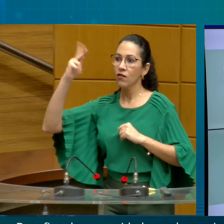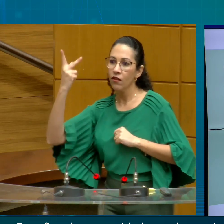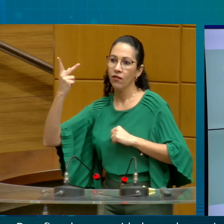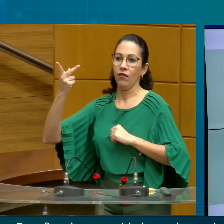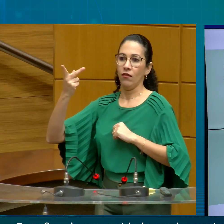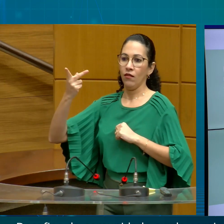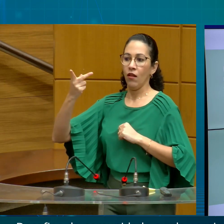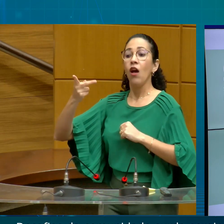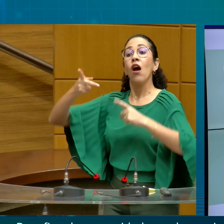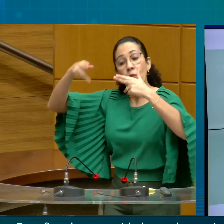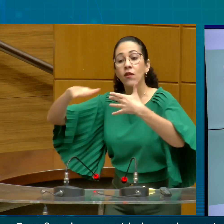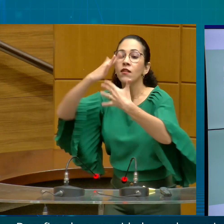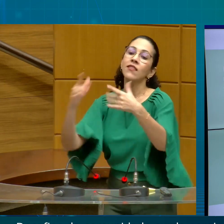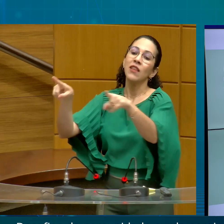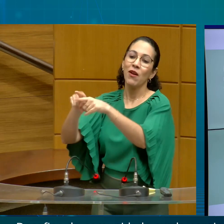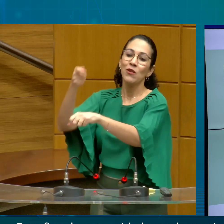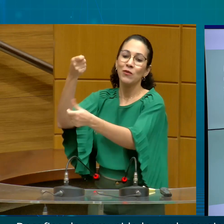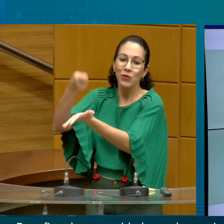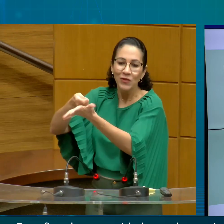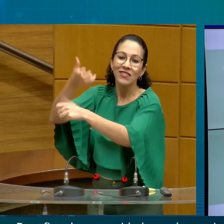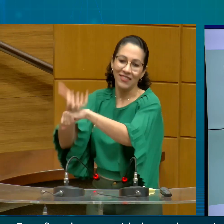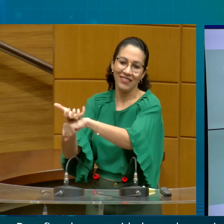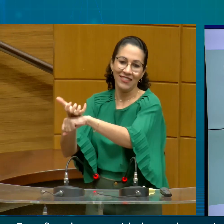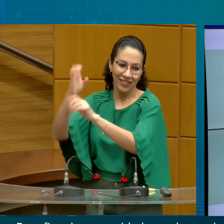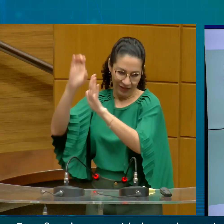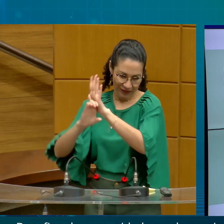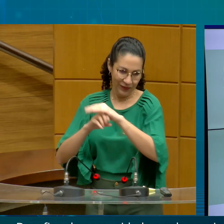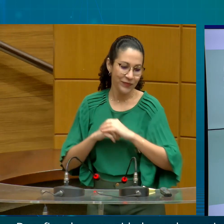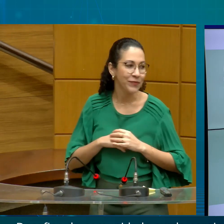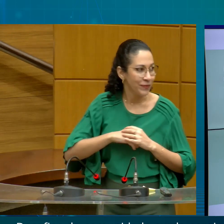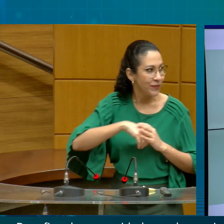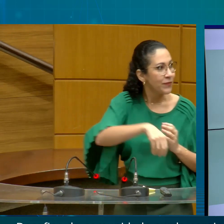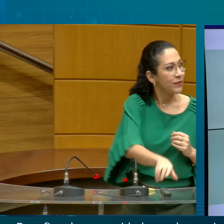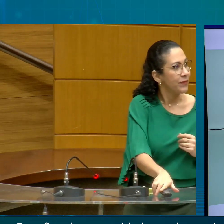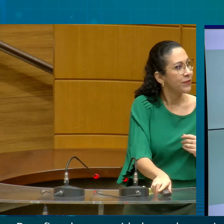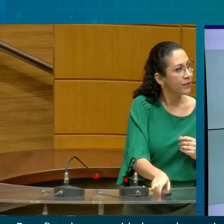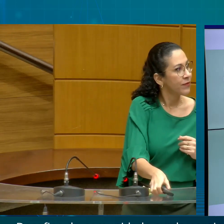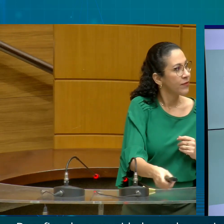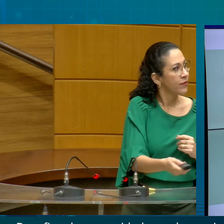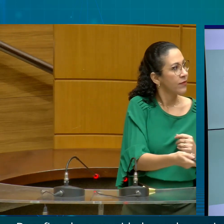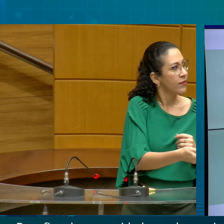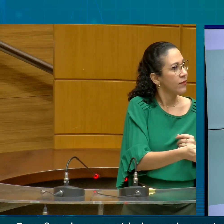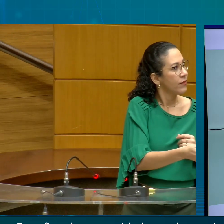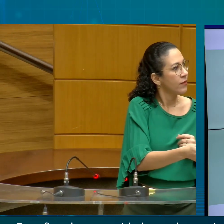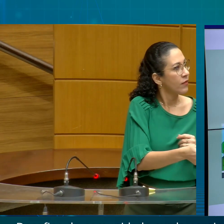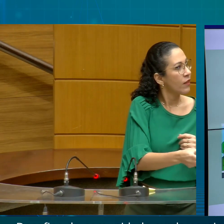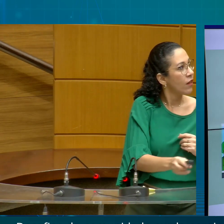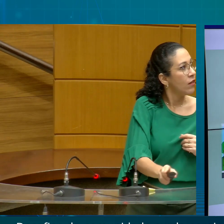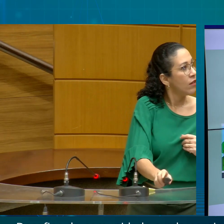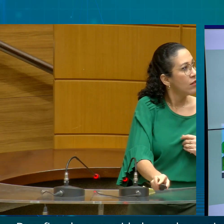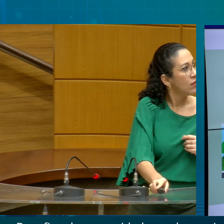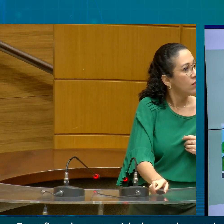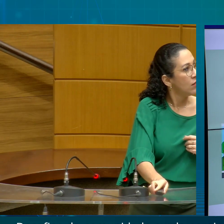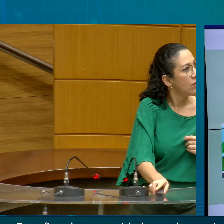em escola, né? Está lá ensinando português, né? Também seria necessário, obrigatório, ensinar a Libras.